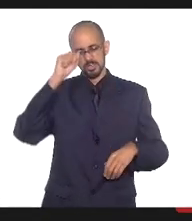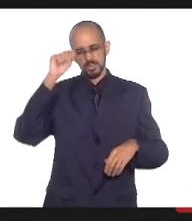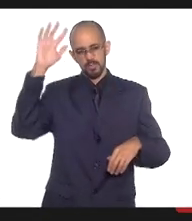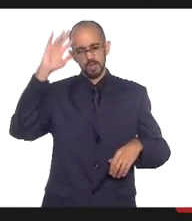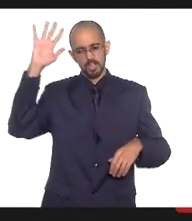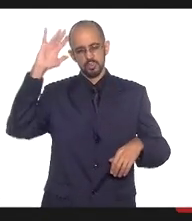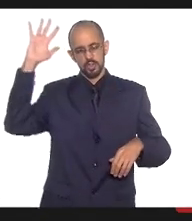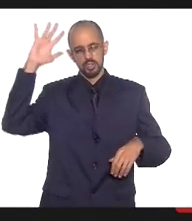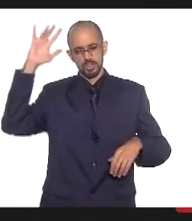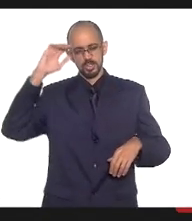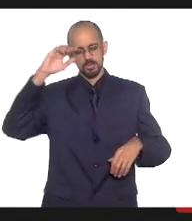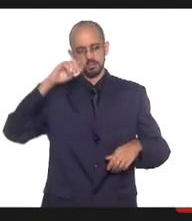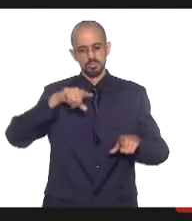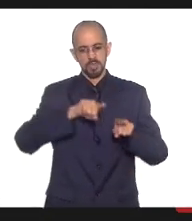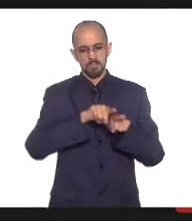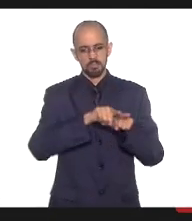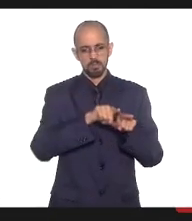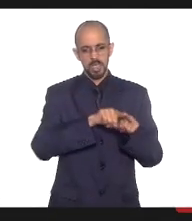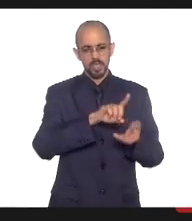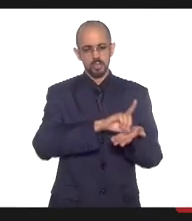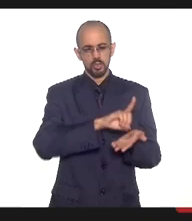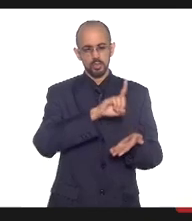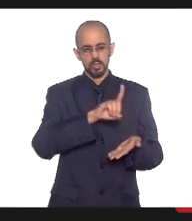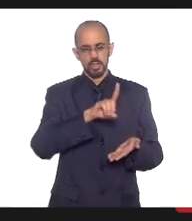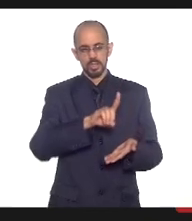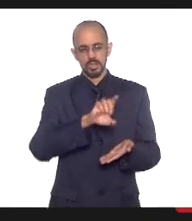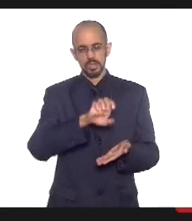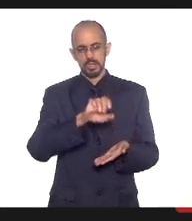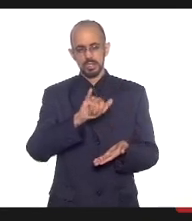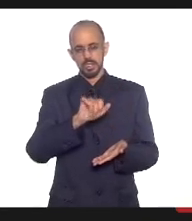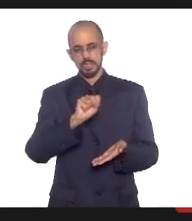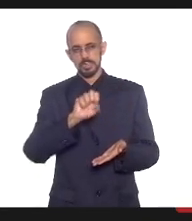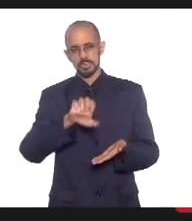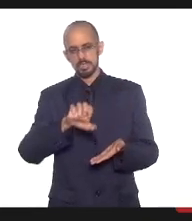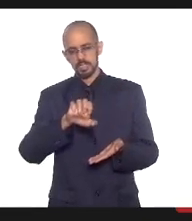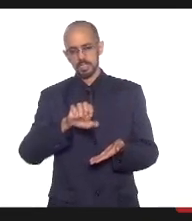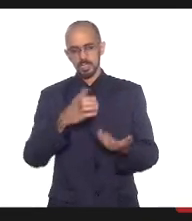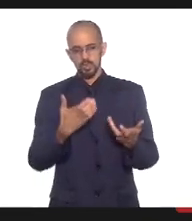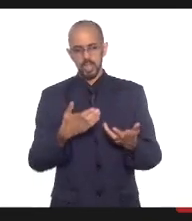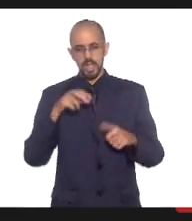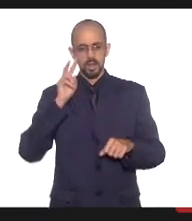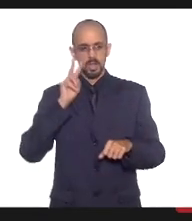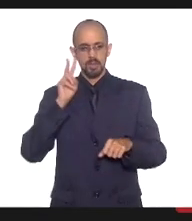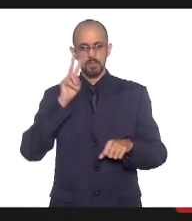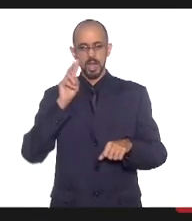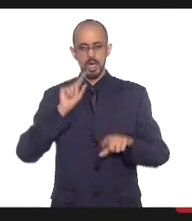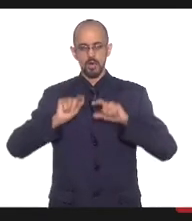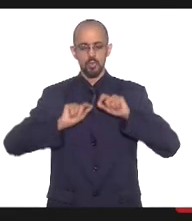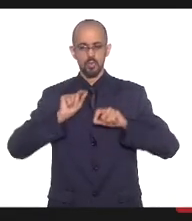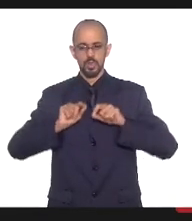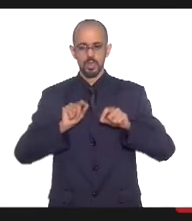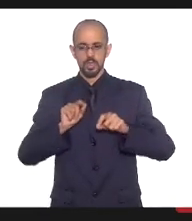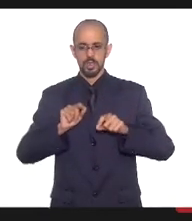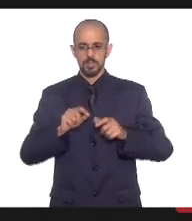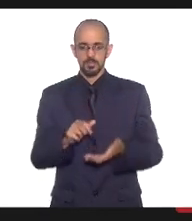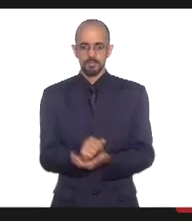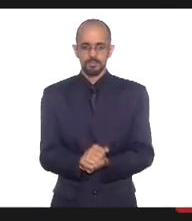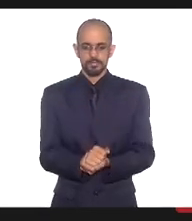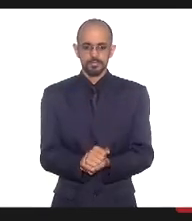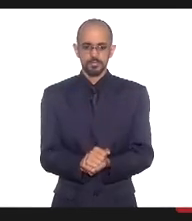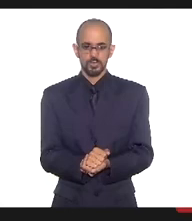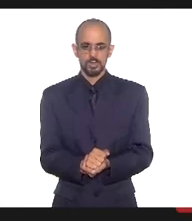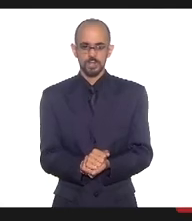a nossa querida dance Dra Deise né quero lembrar que essas